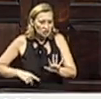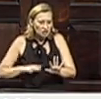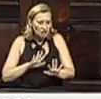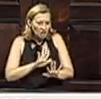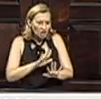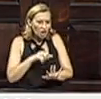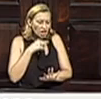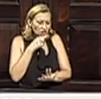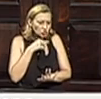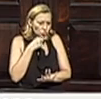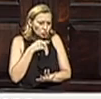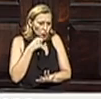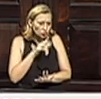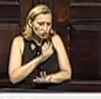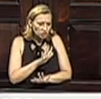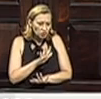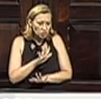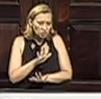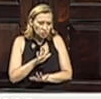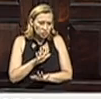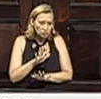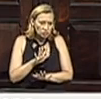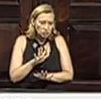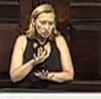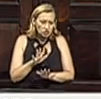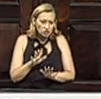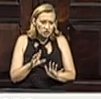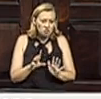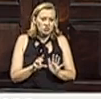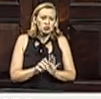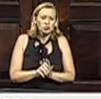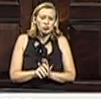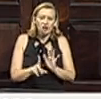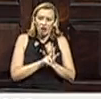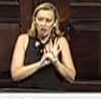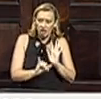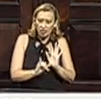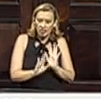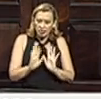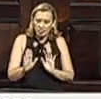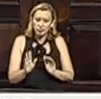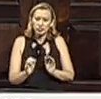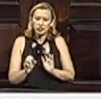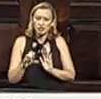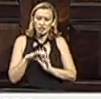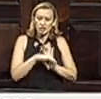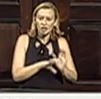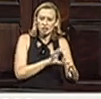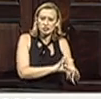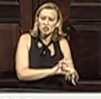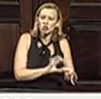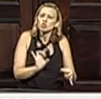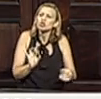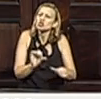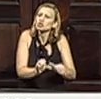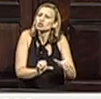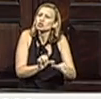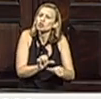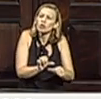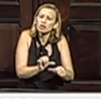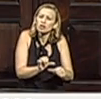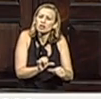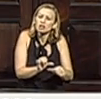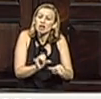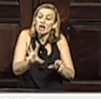dúvida com relação ao procedimento legislativo. Essa emenda, o que ela altera é que